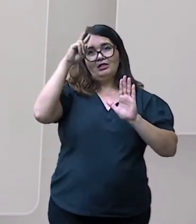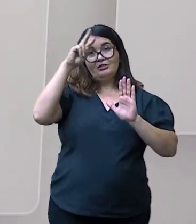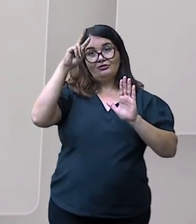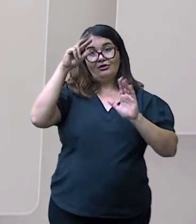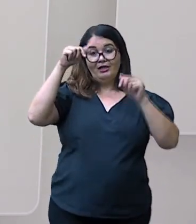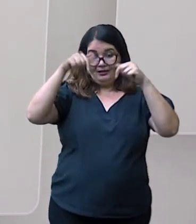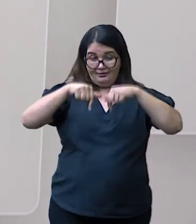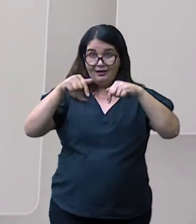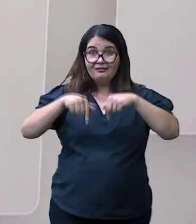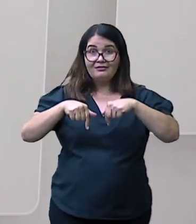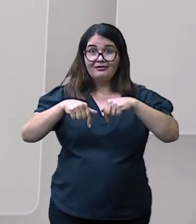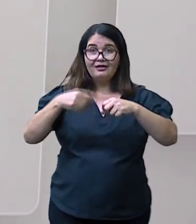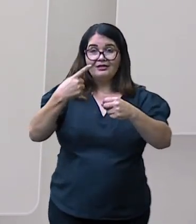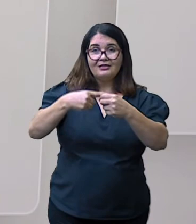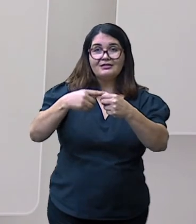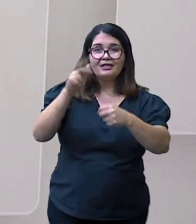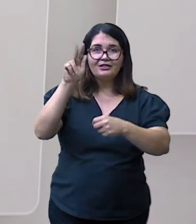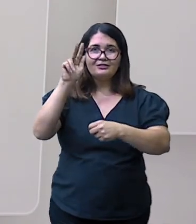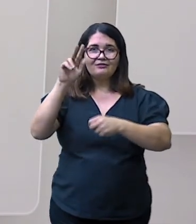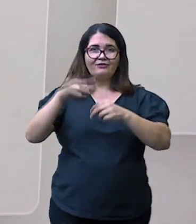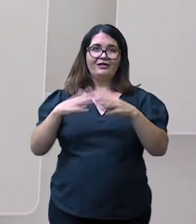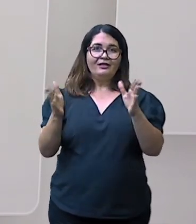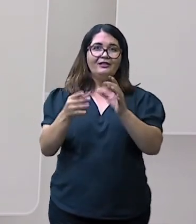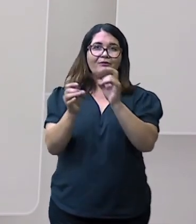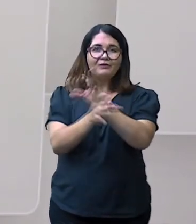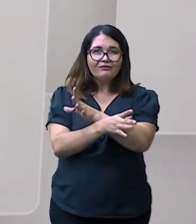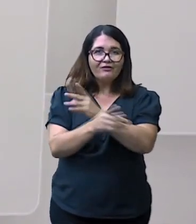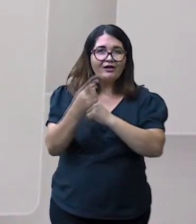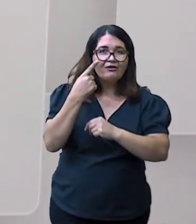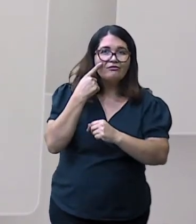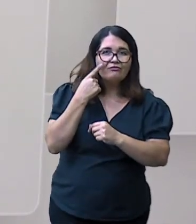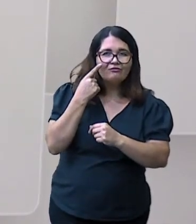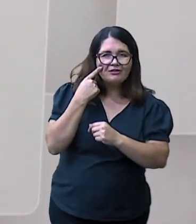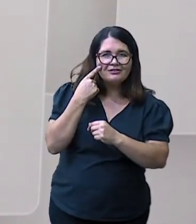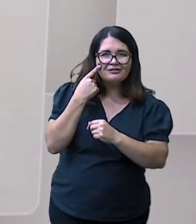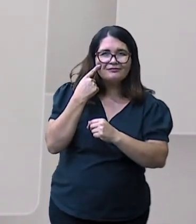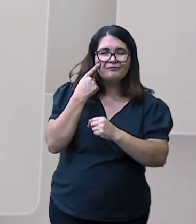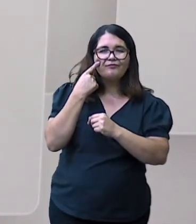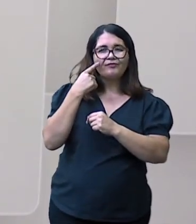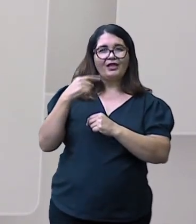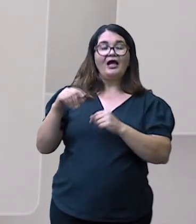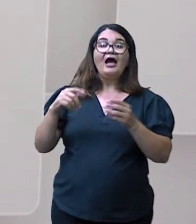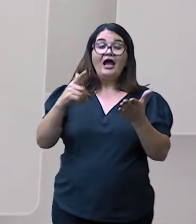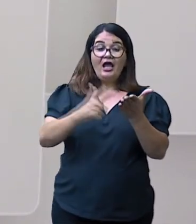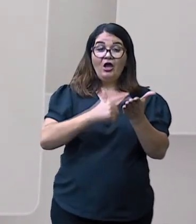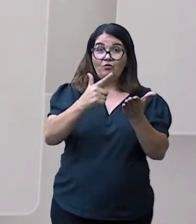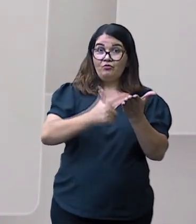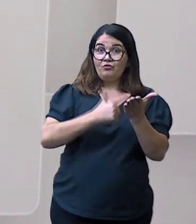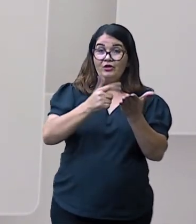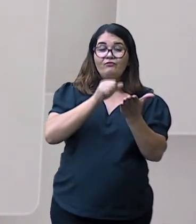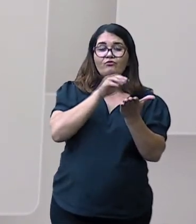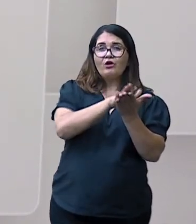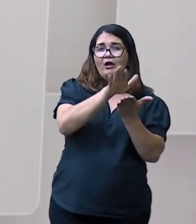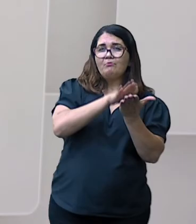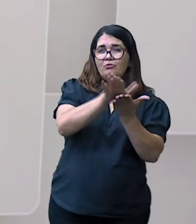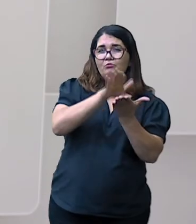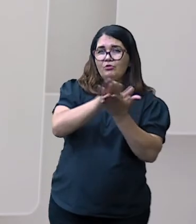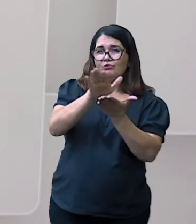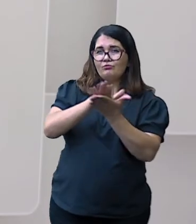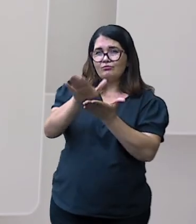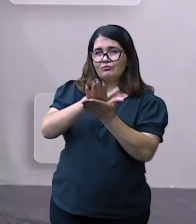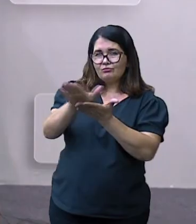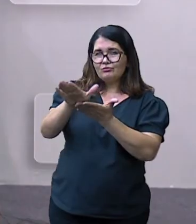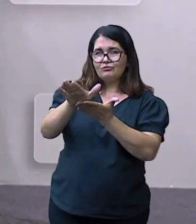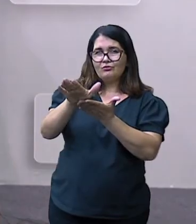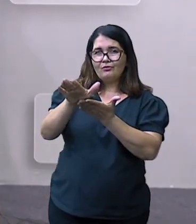para finalizar aqui, o livro Borboletando de Clóris Lage, é o mais novo. né? Dentre todos os que você Esse que é